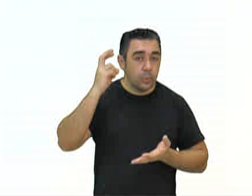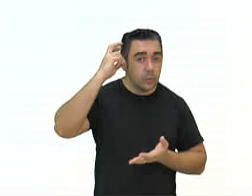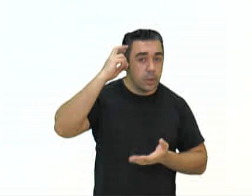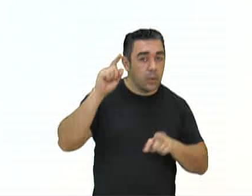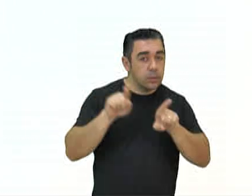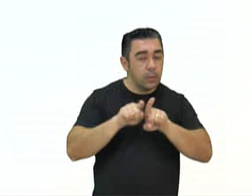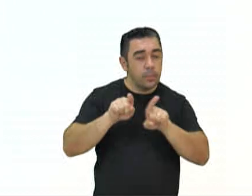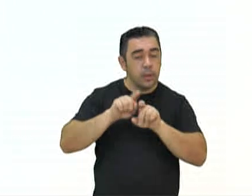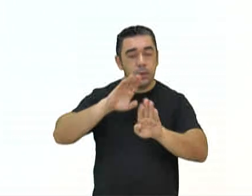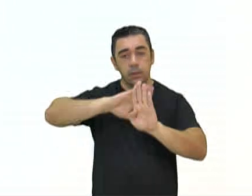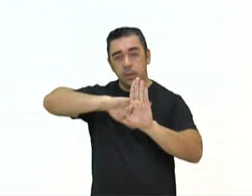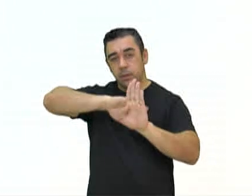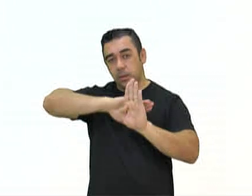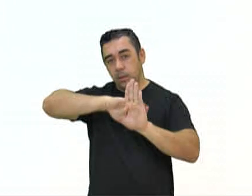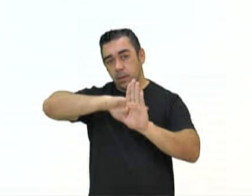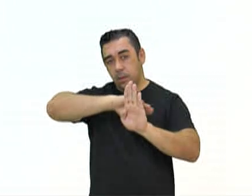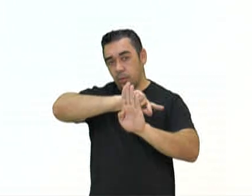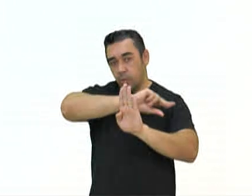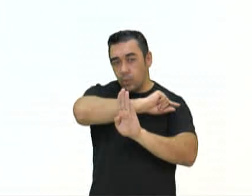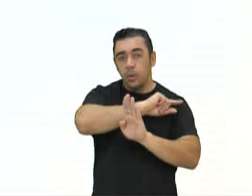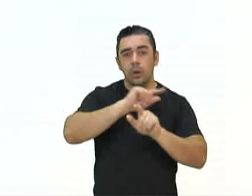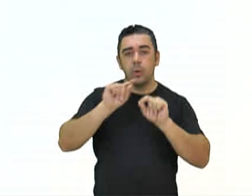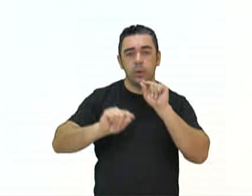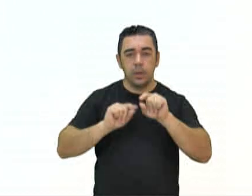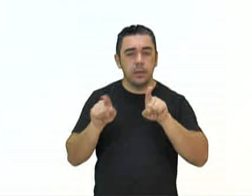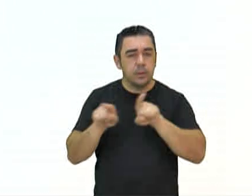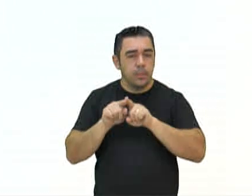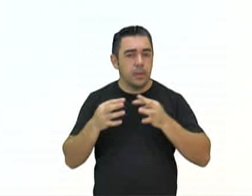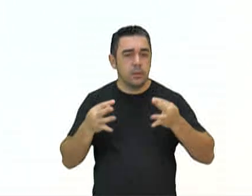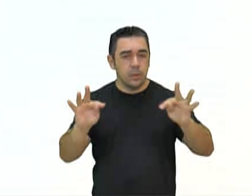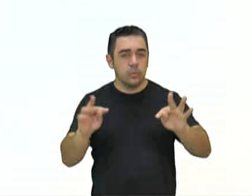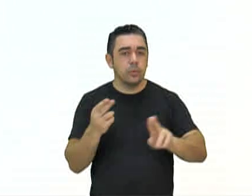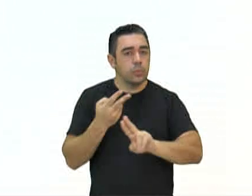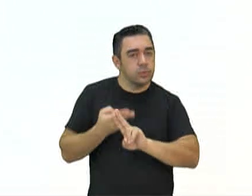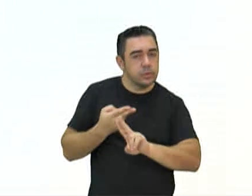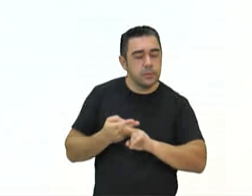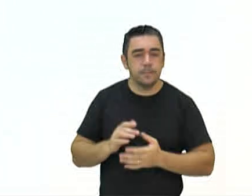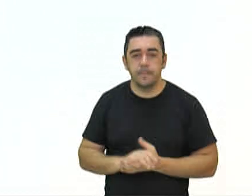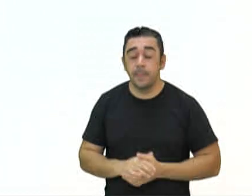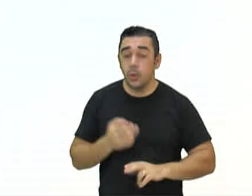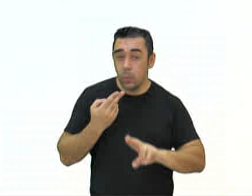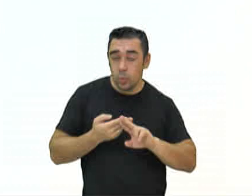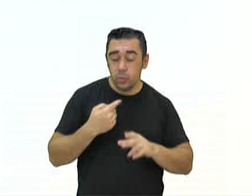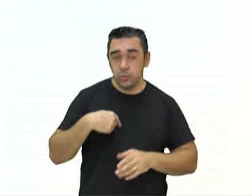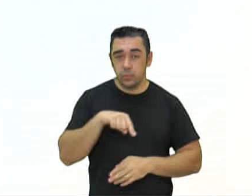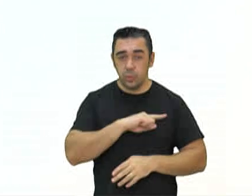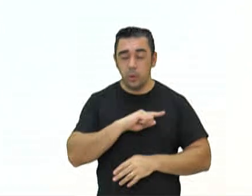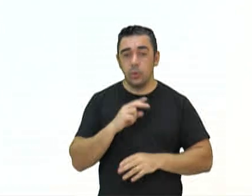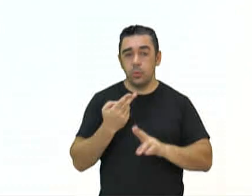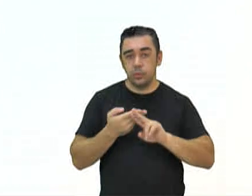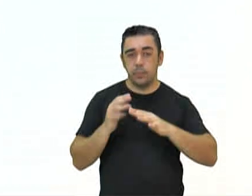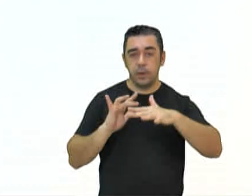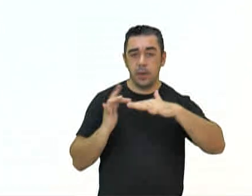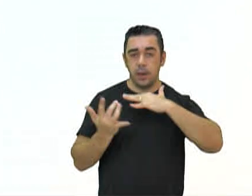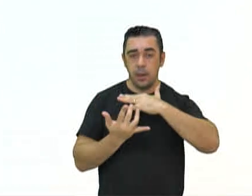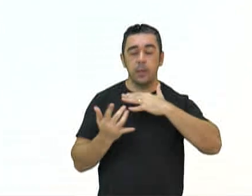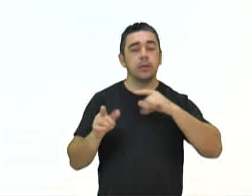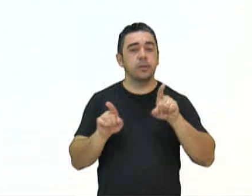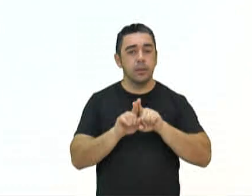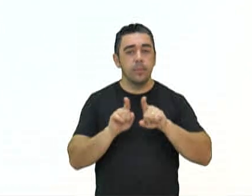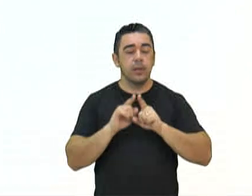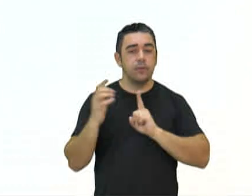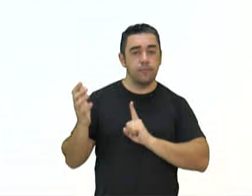nos quais essas tecnologias são utilizadas. Os usos que fazemos das redes sociais são influenciados